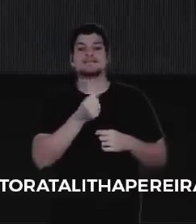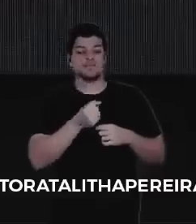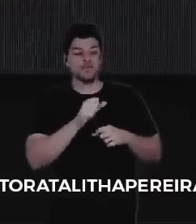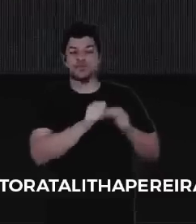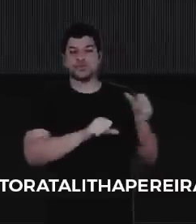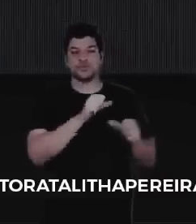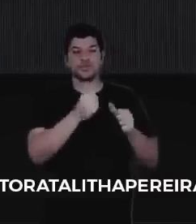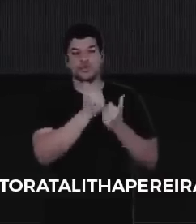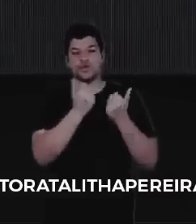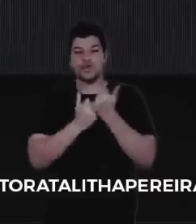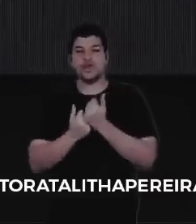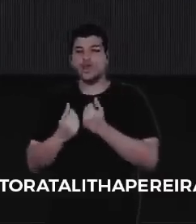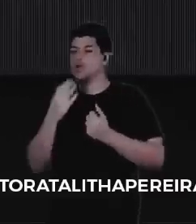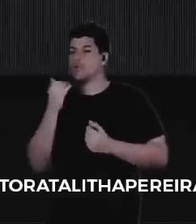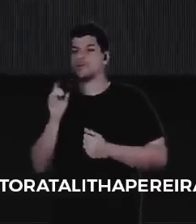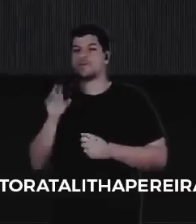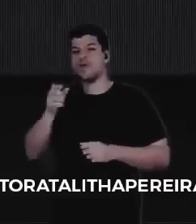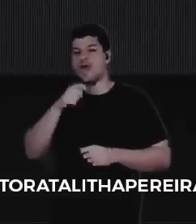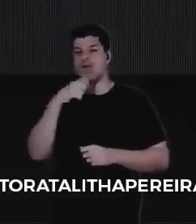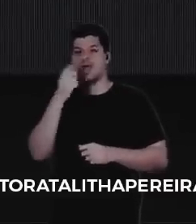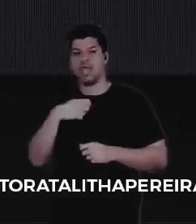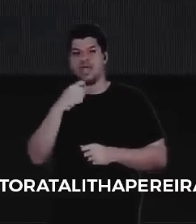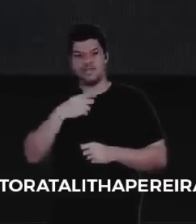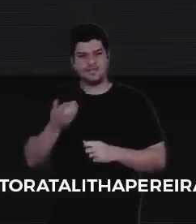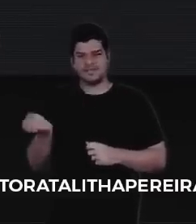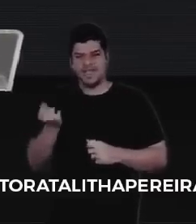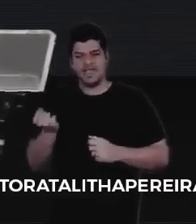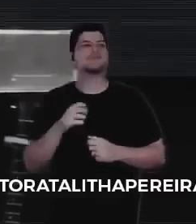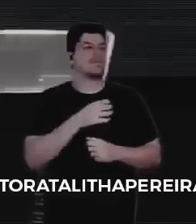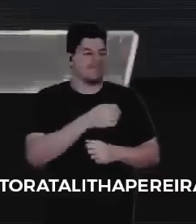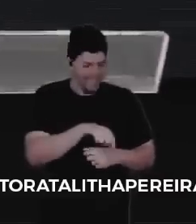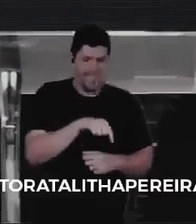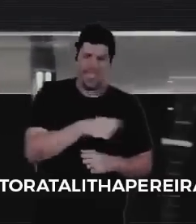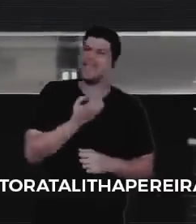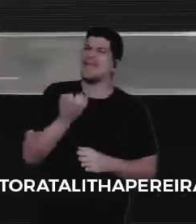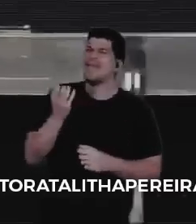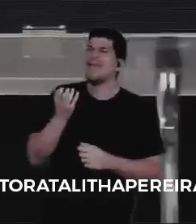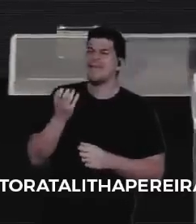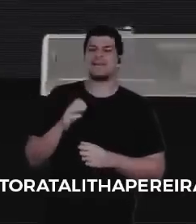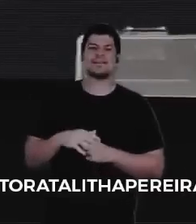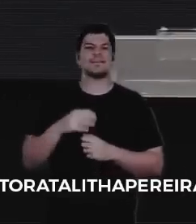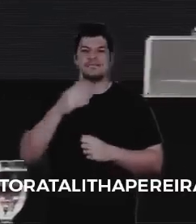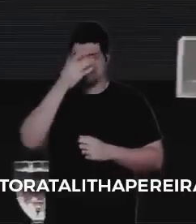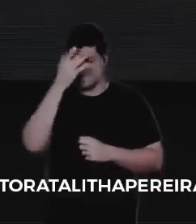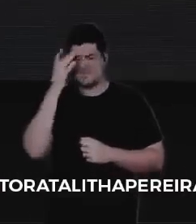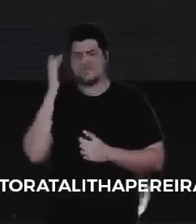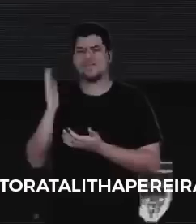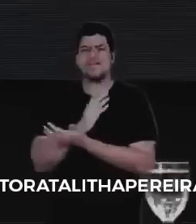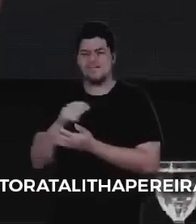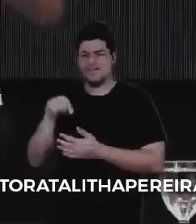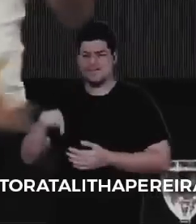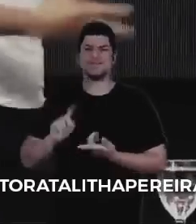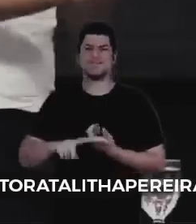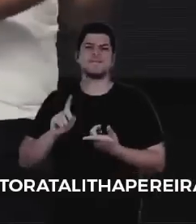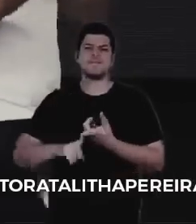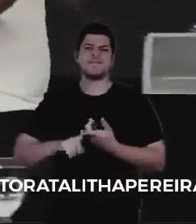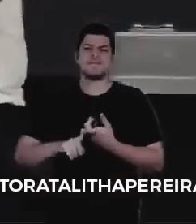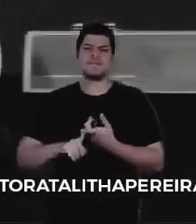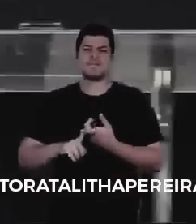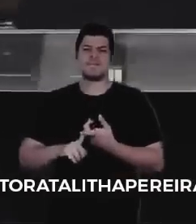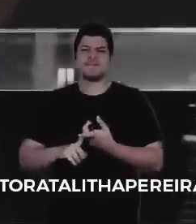tem gente aqui que também. Tem adulto também que é todo cheio de cri-cri-cri. É, não é? Por quê?